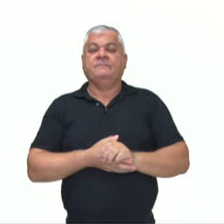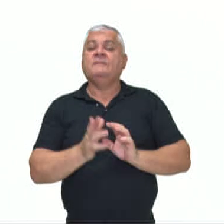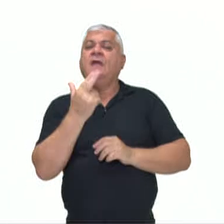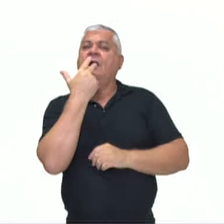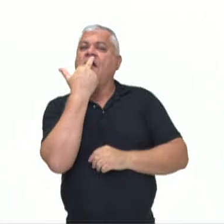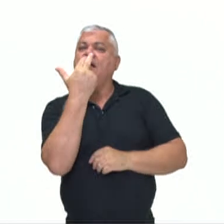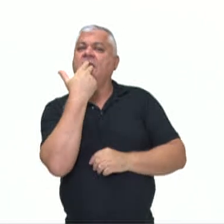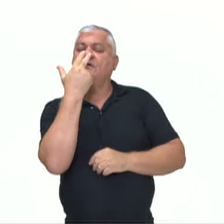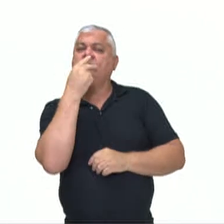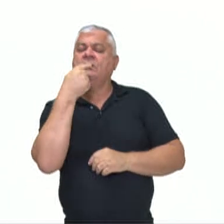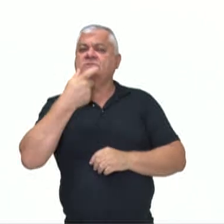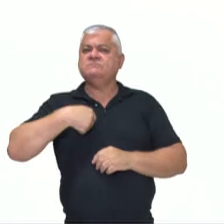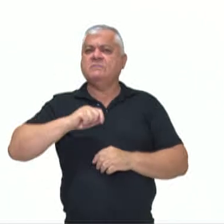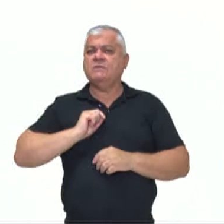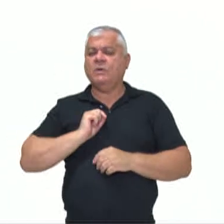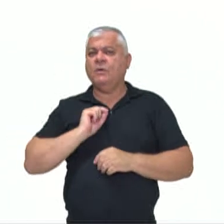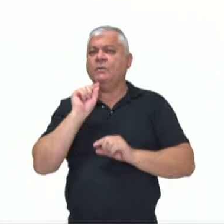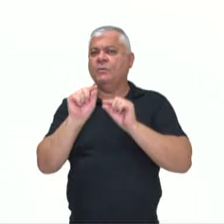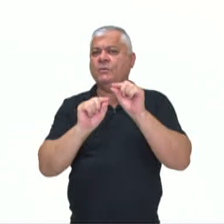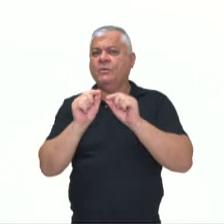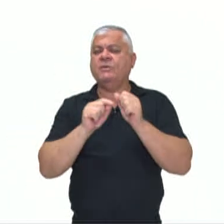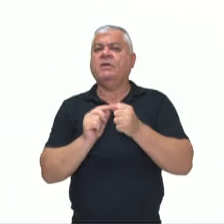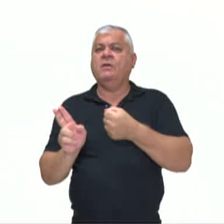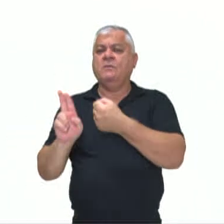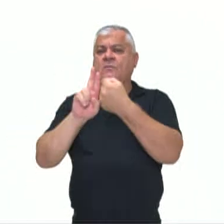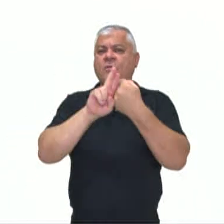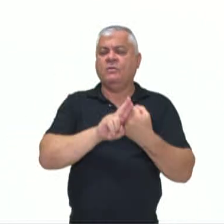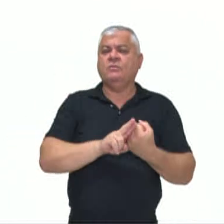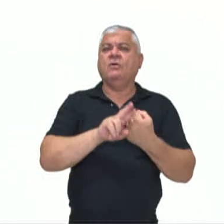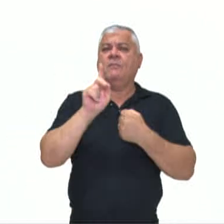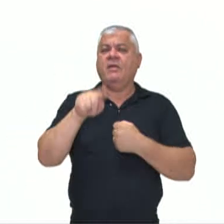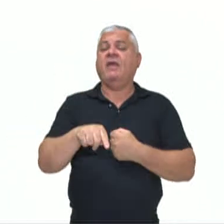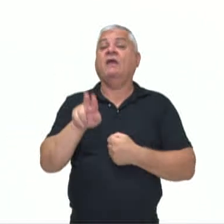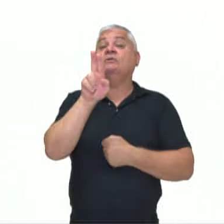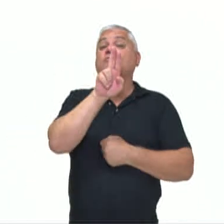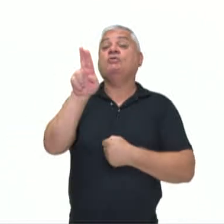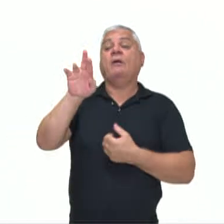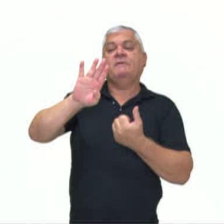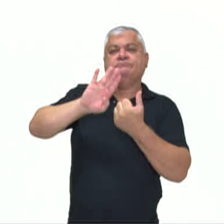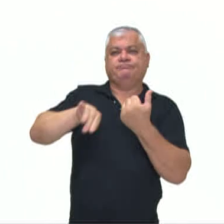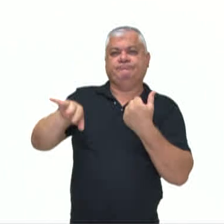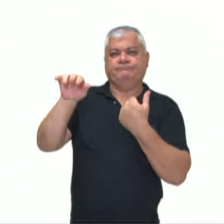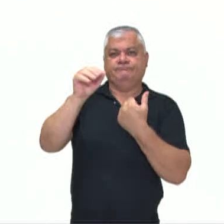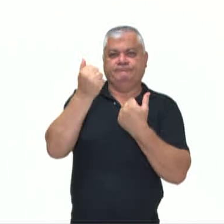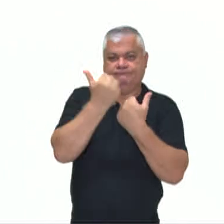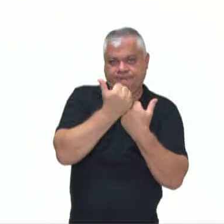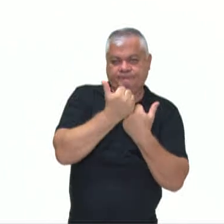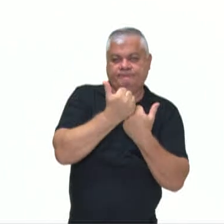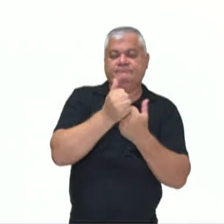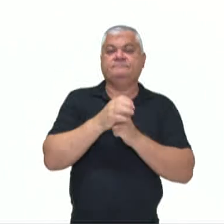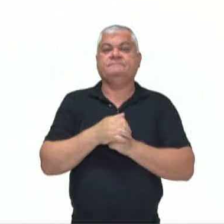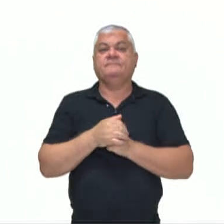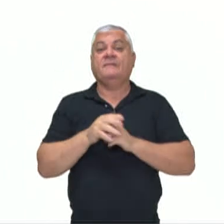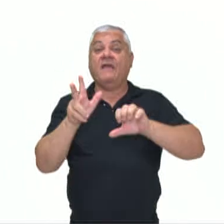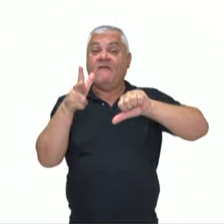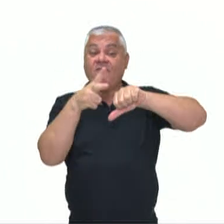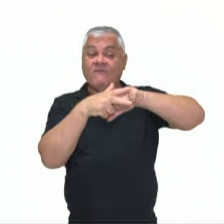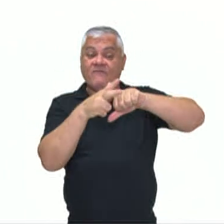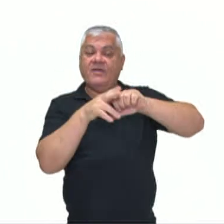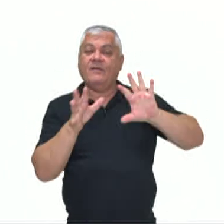comum omitir da frase os pronomes pessoais com função de sujeito, já que os verbos flexionados já